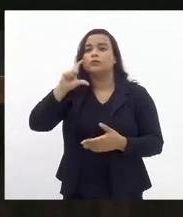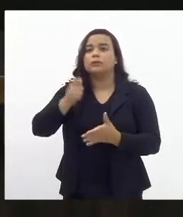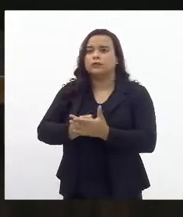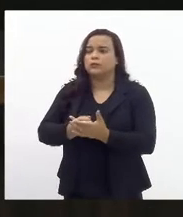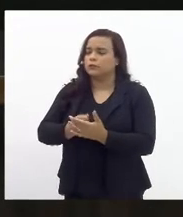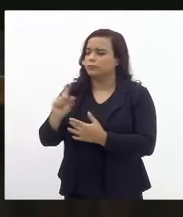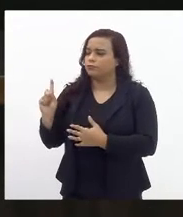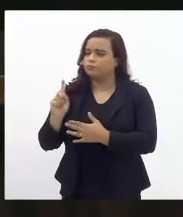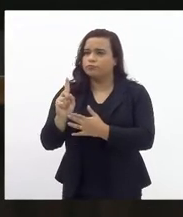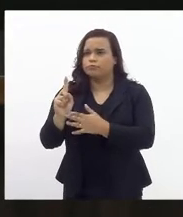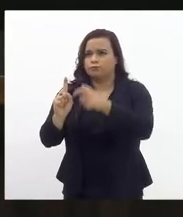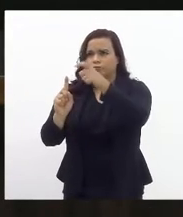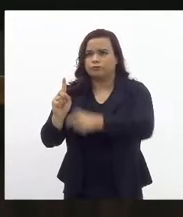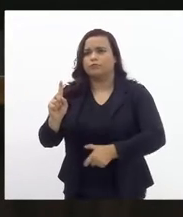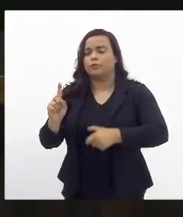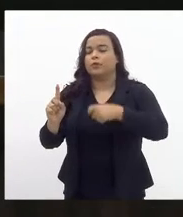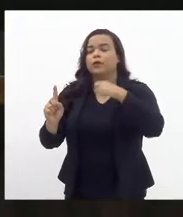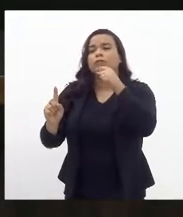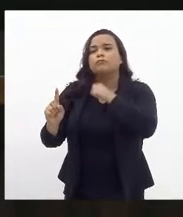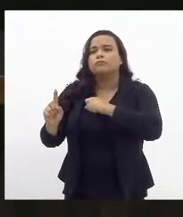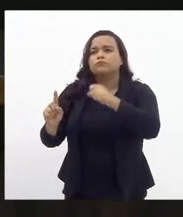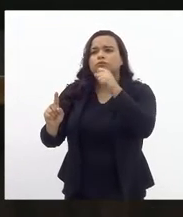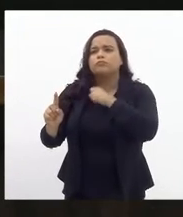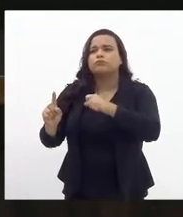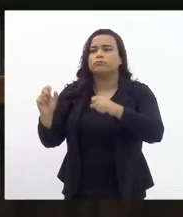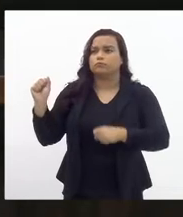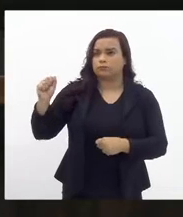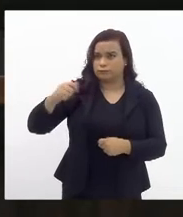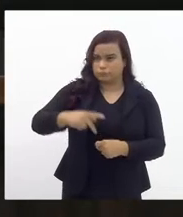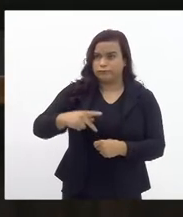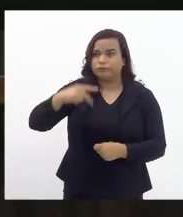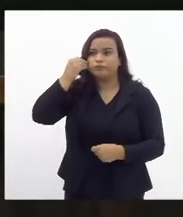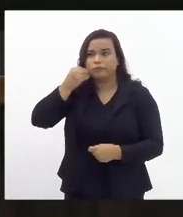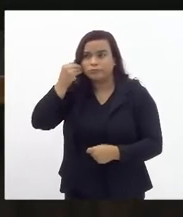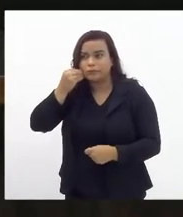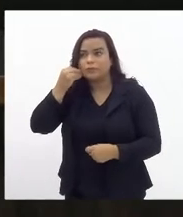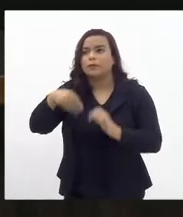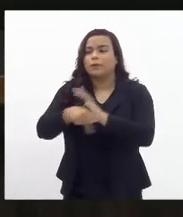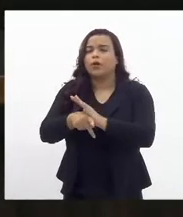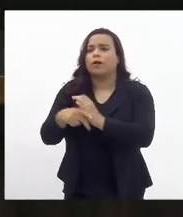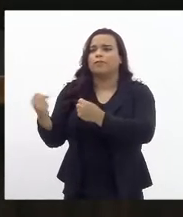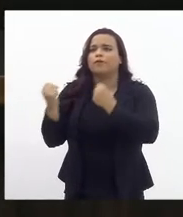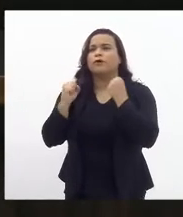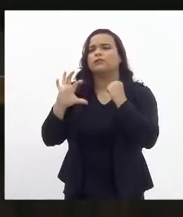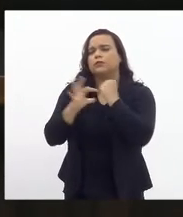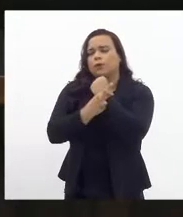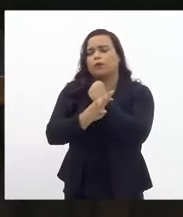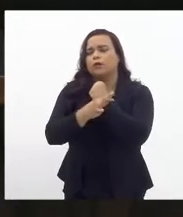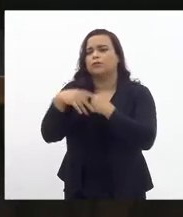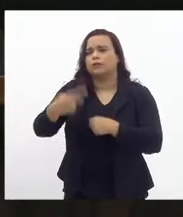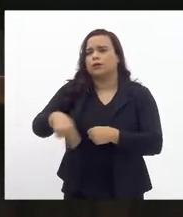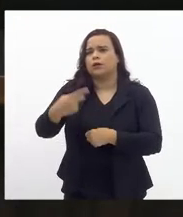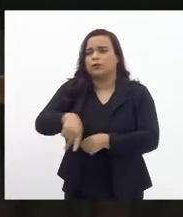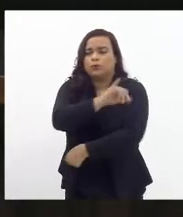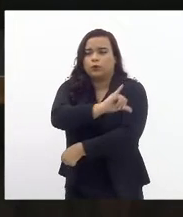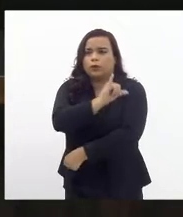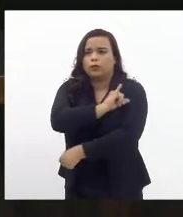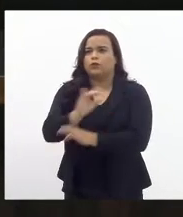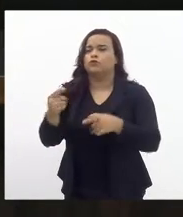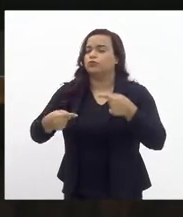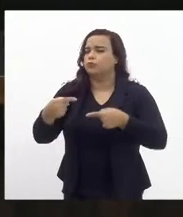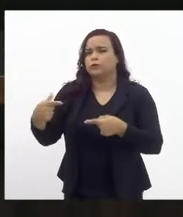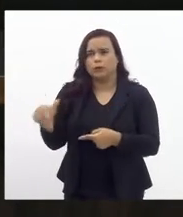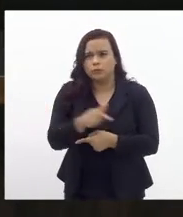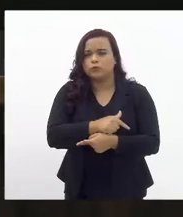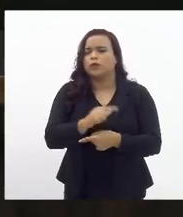de segurança aposentados no âmbito do Estado de Janeiro. Em discussão, não havendo o que queira discutir, encerrada a discussão, a presente proposta recebeu